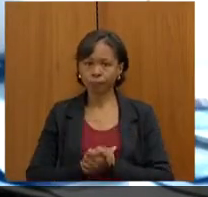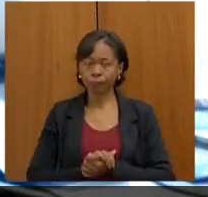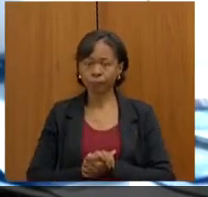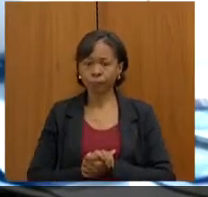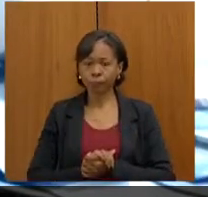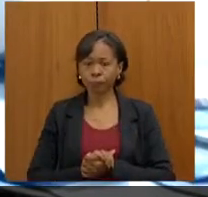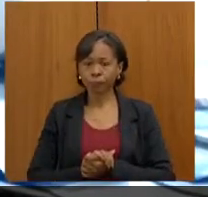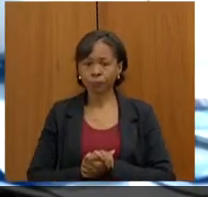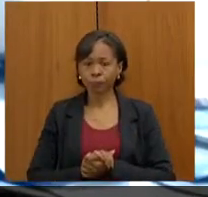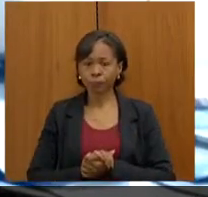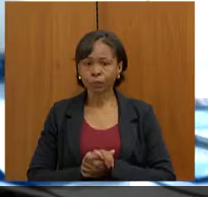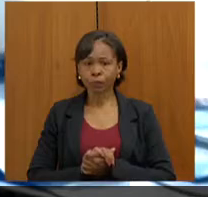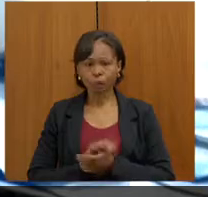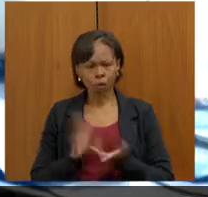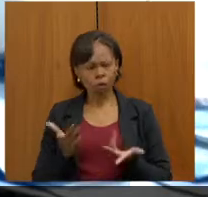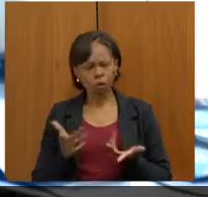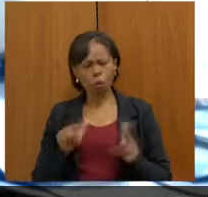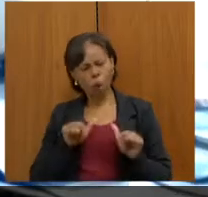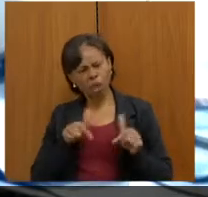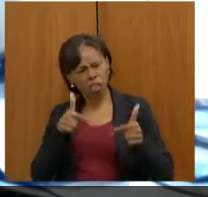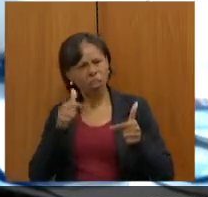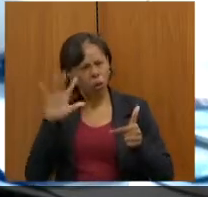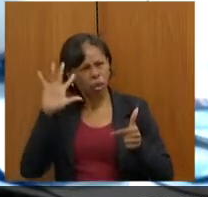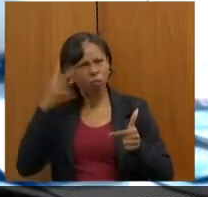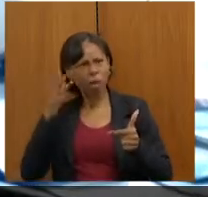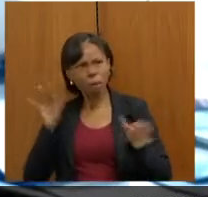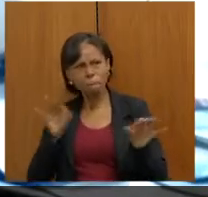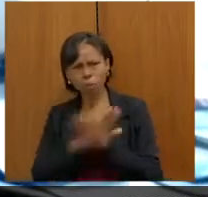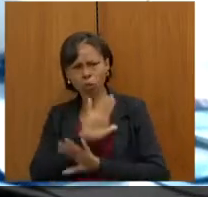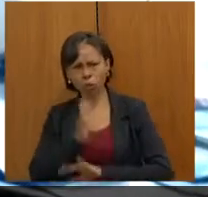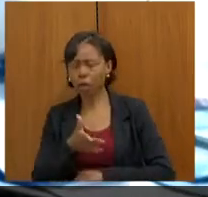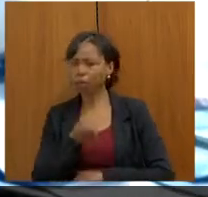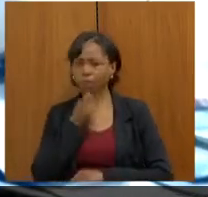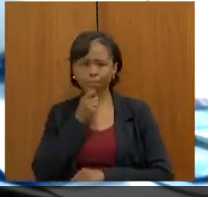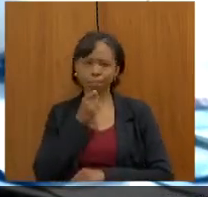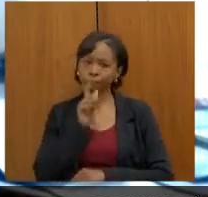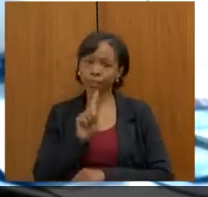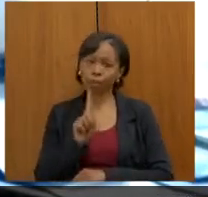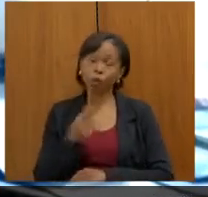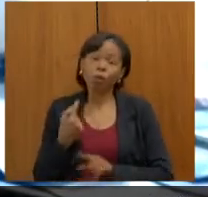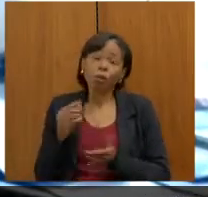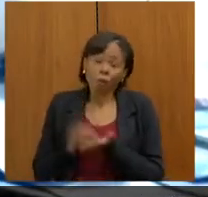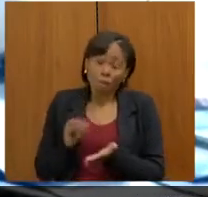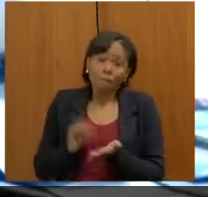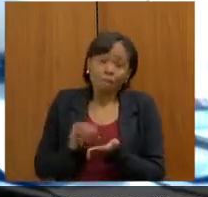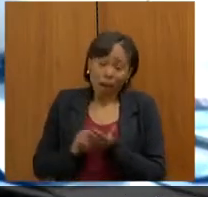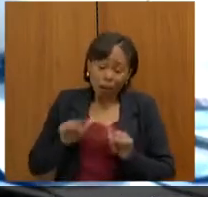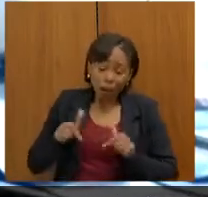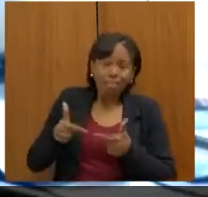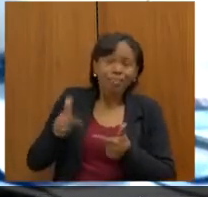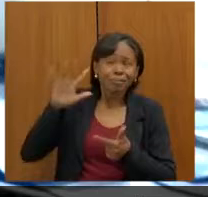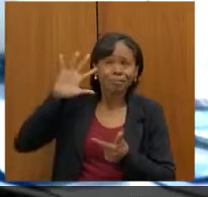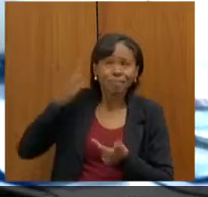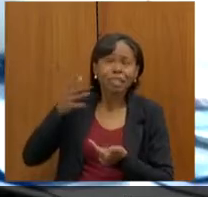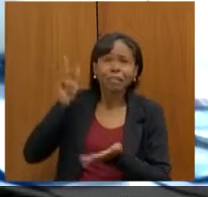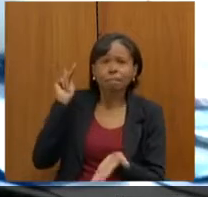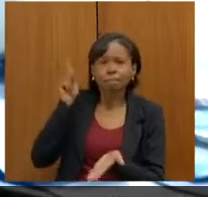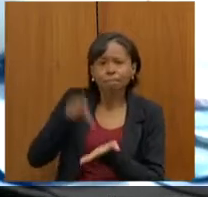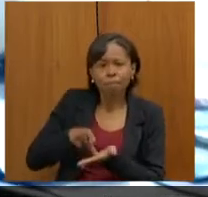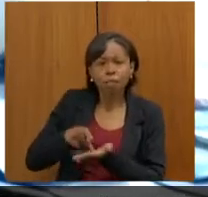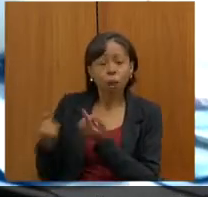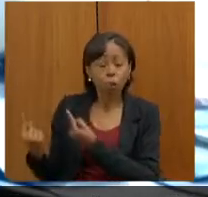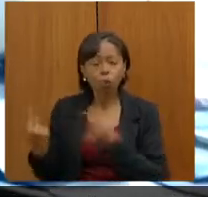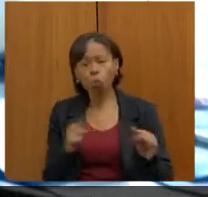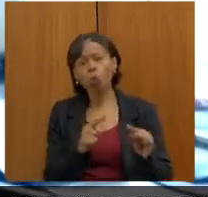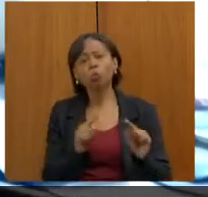não é um método que está pronto porque a gente ainda não quer frio uma ação prática de intervenção na violência que te faz